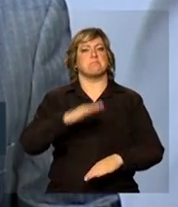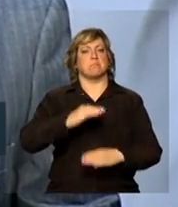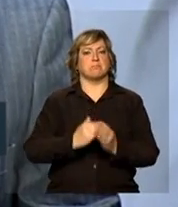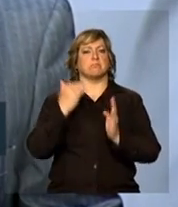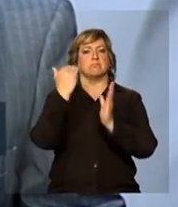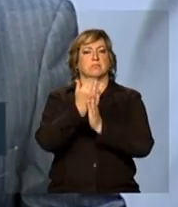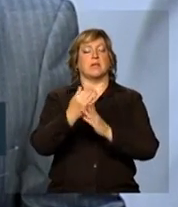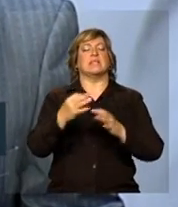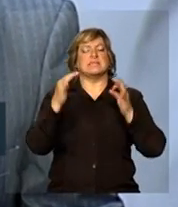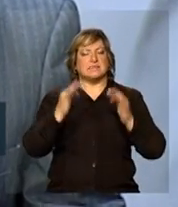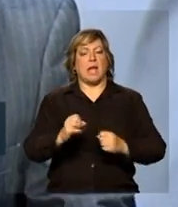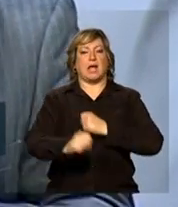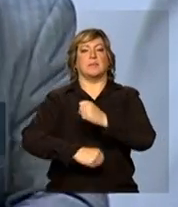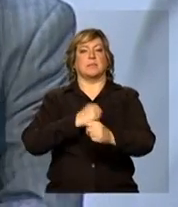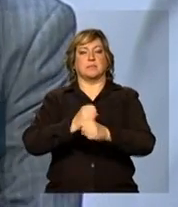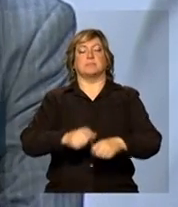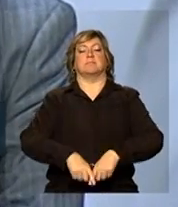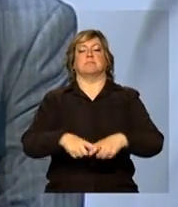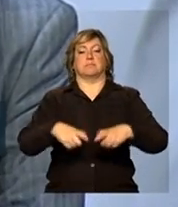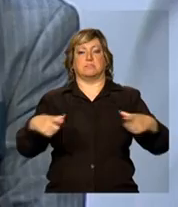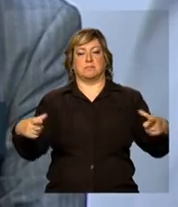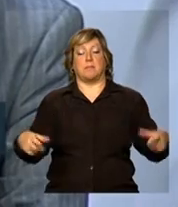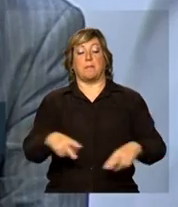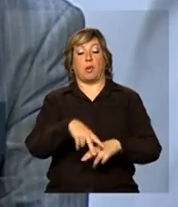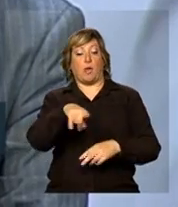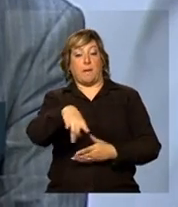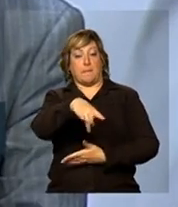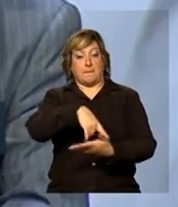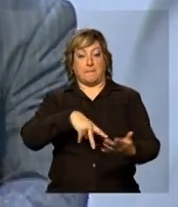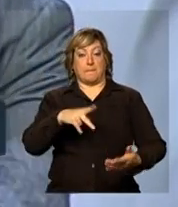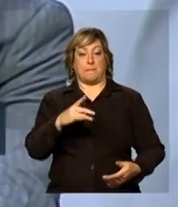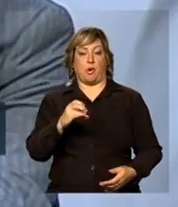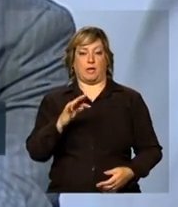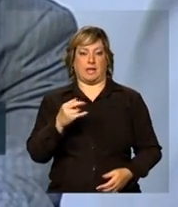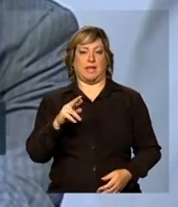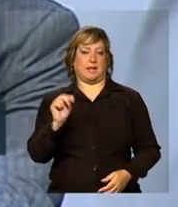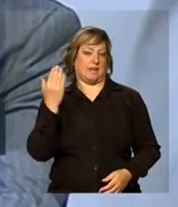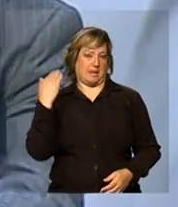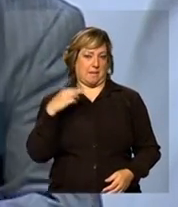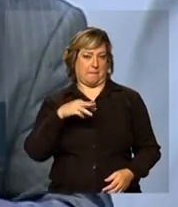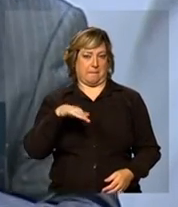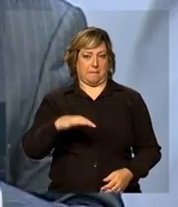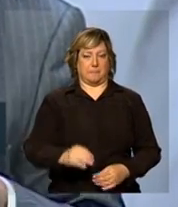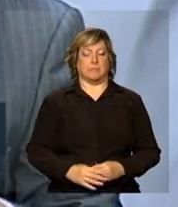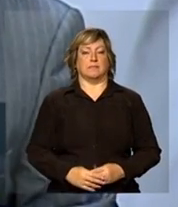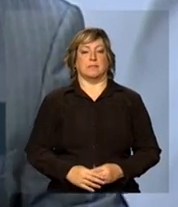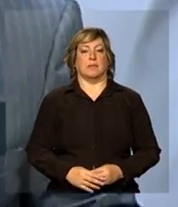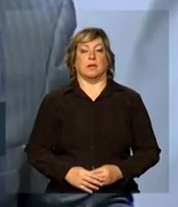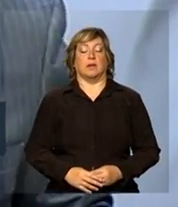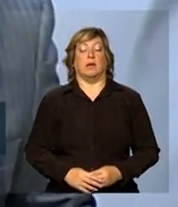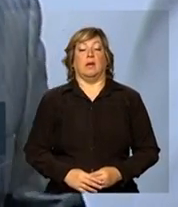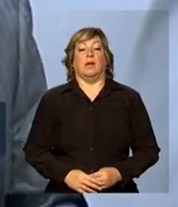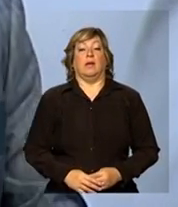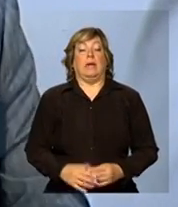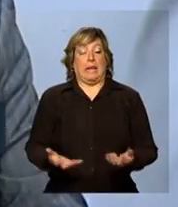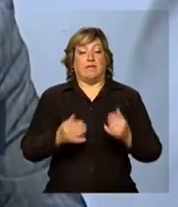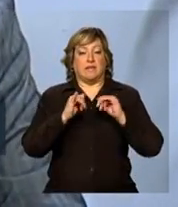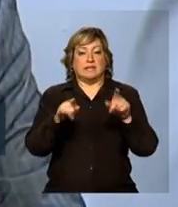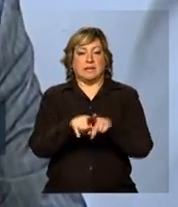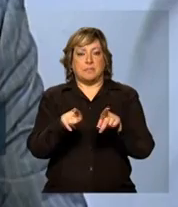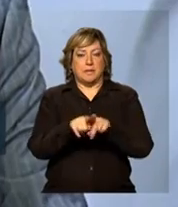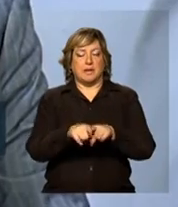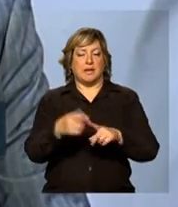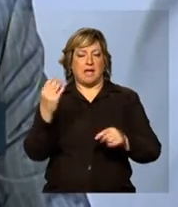ano por conta dos efeitos dessa portaria. Quero chamar a atenção também, quando nós fizemos o balanço em março e